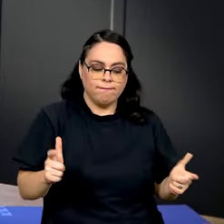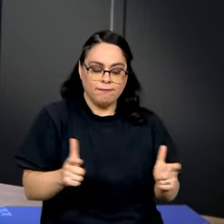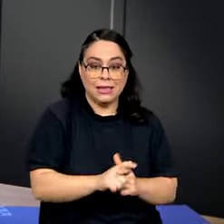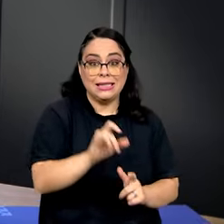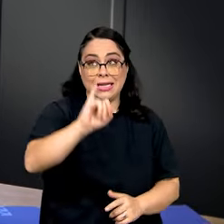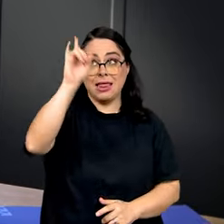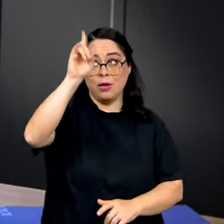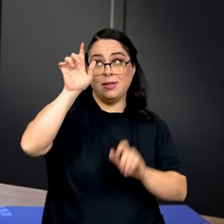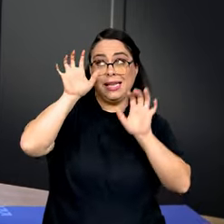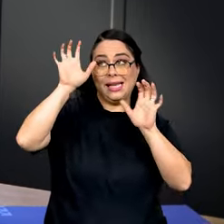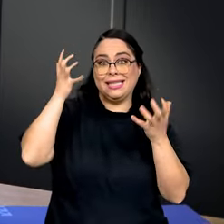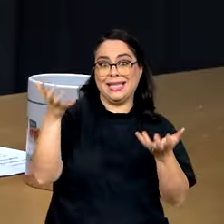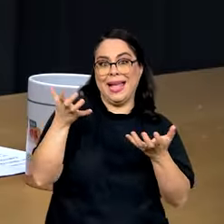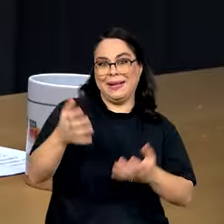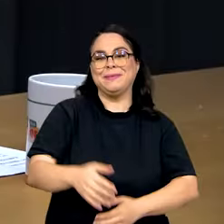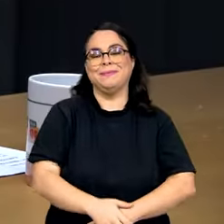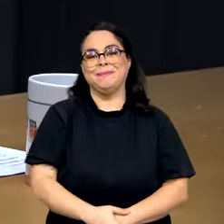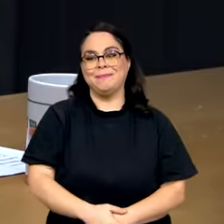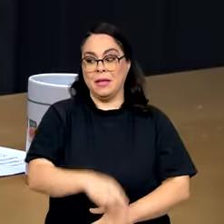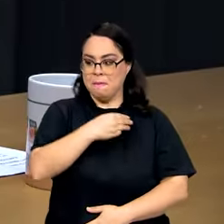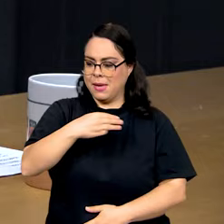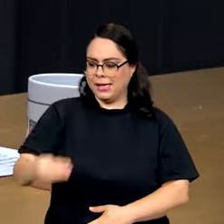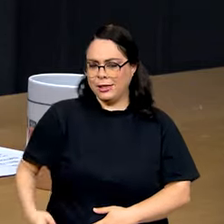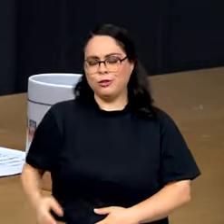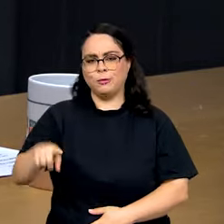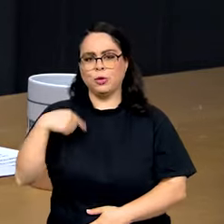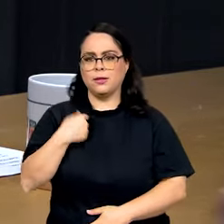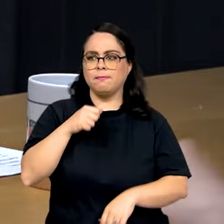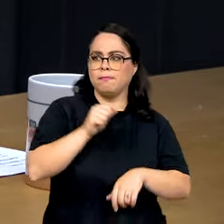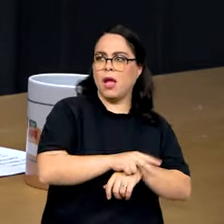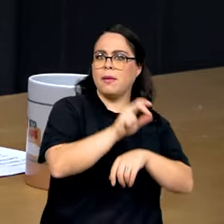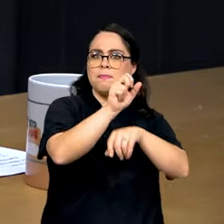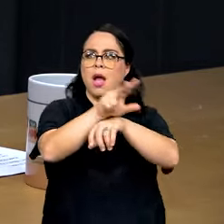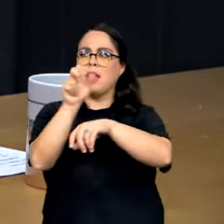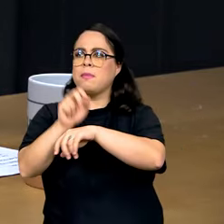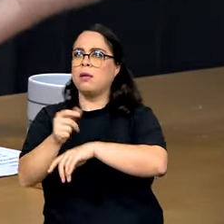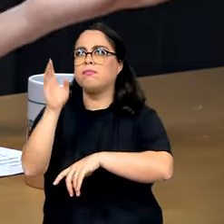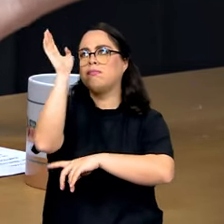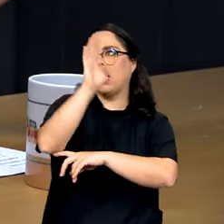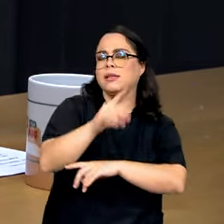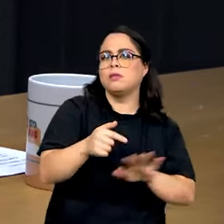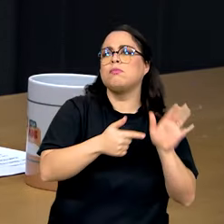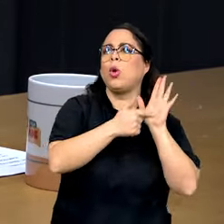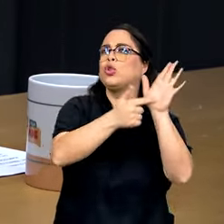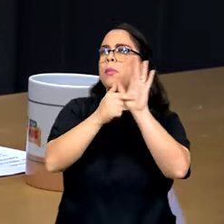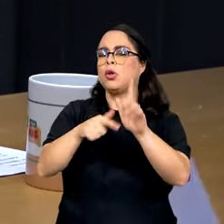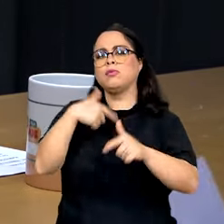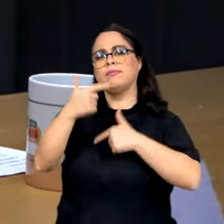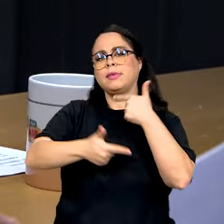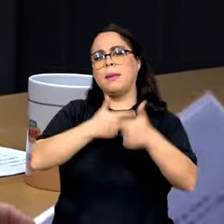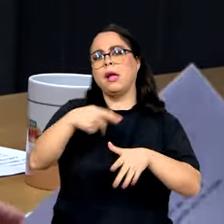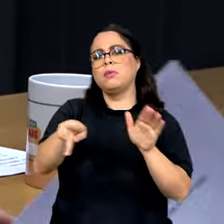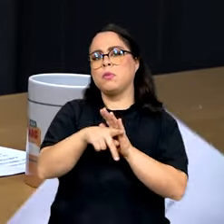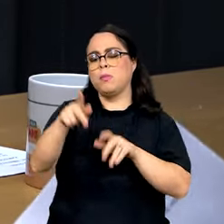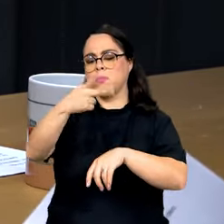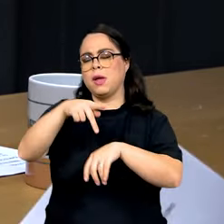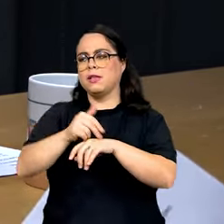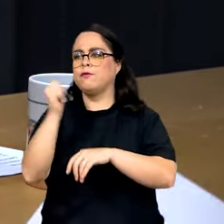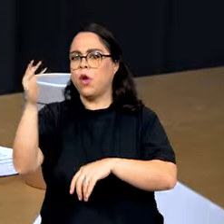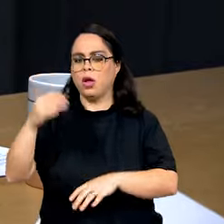a pobreza se Deus quiser Ministro andamos pelo Brasil apresentamos as nossas iniciativas paraas delegações